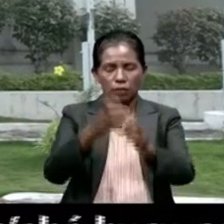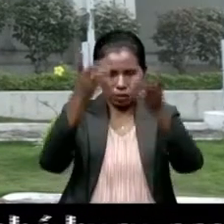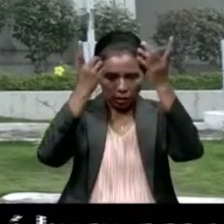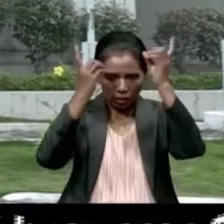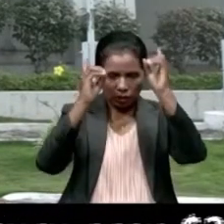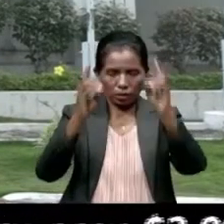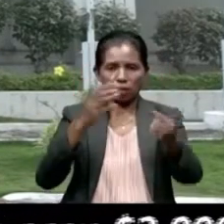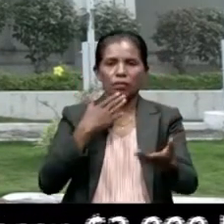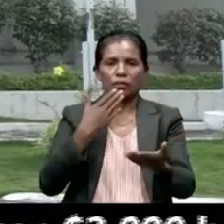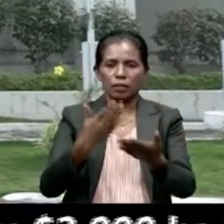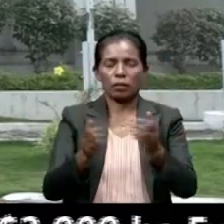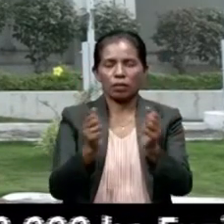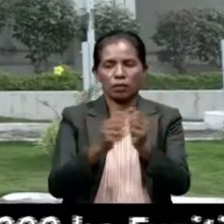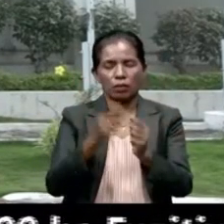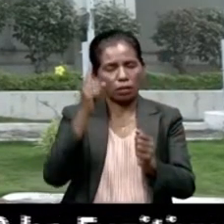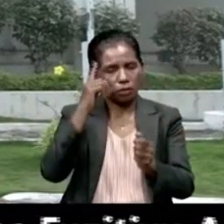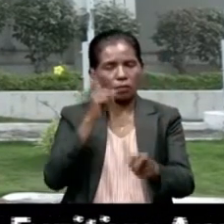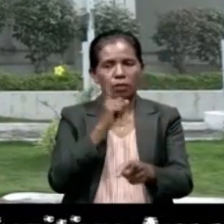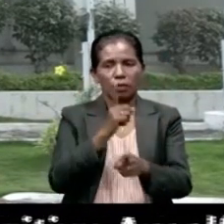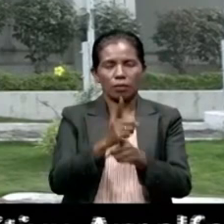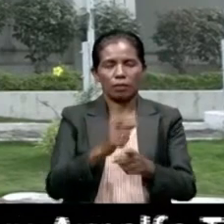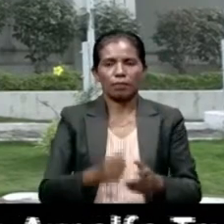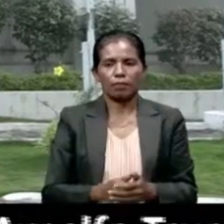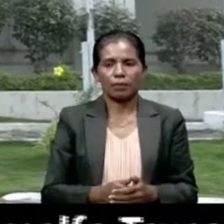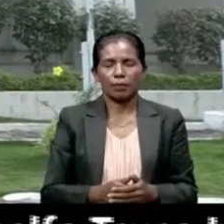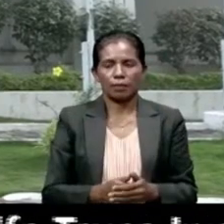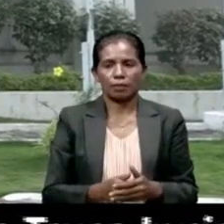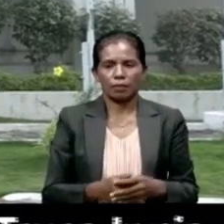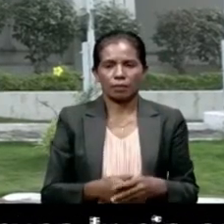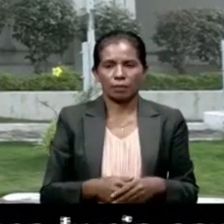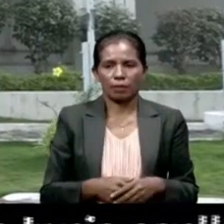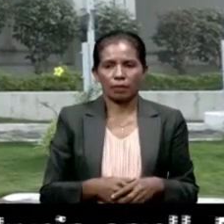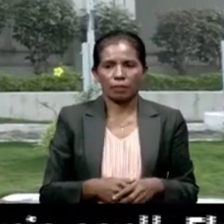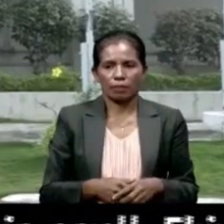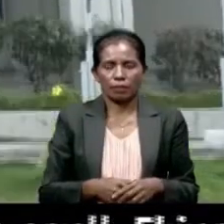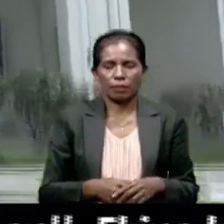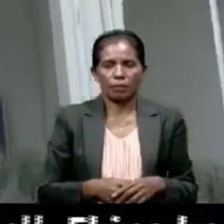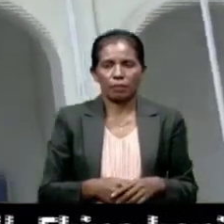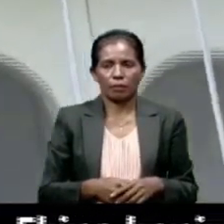nebe maduro ou consciência nebe los. Equipa cobertura, gêmea.